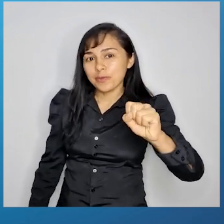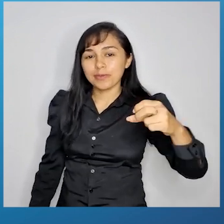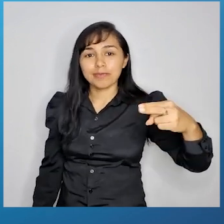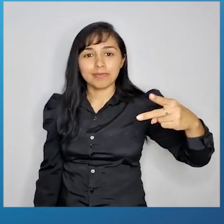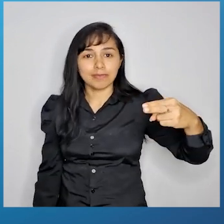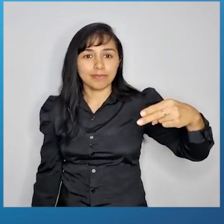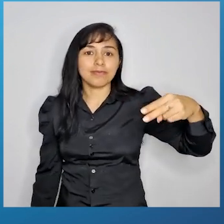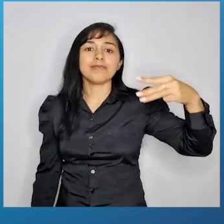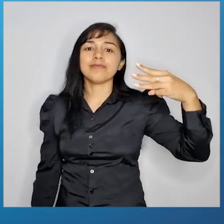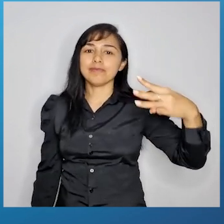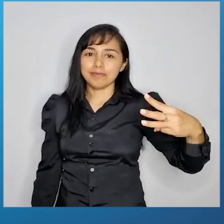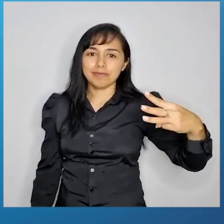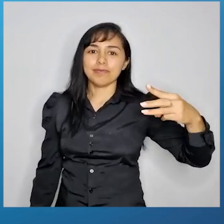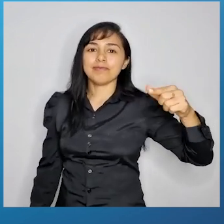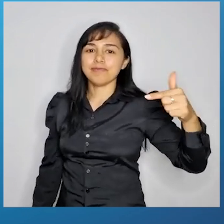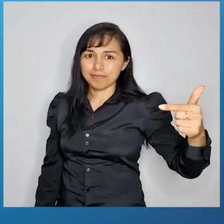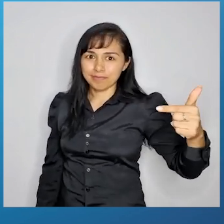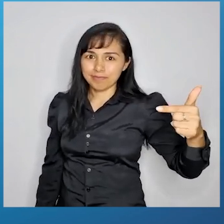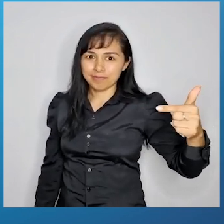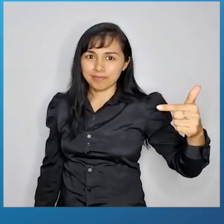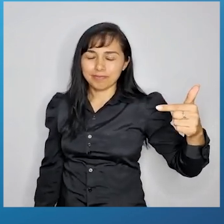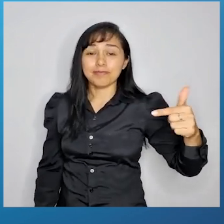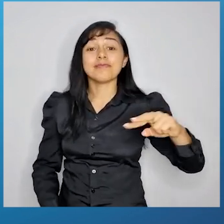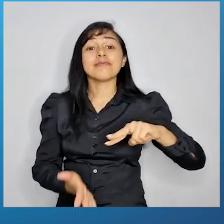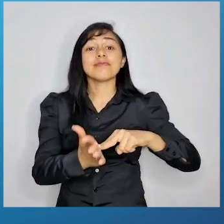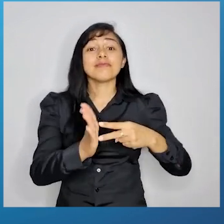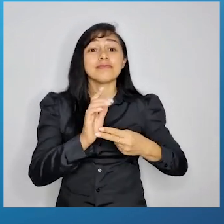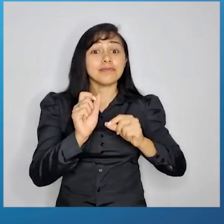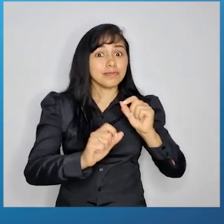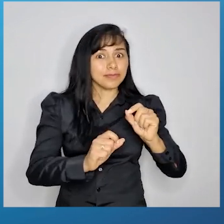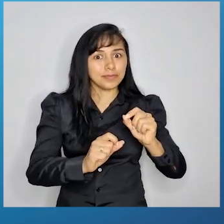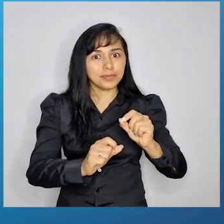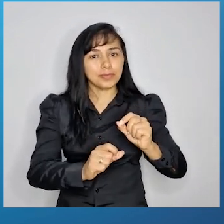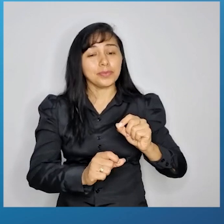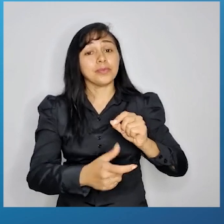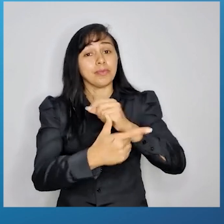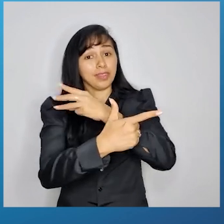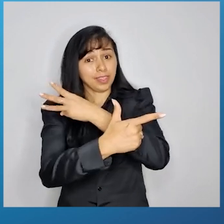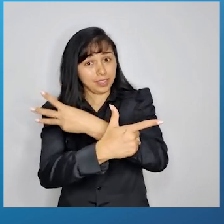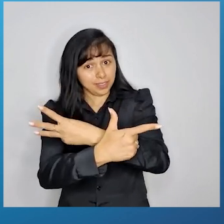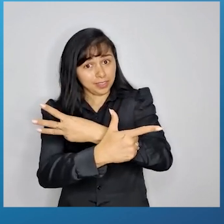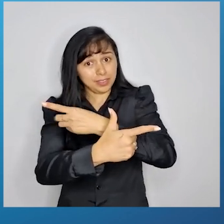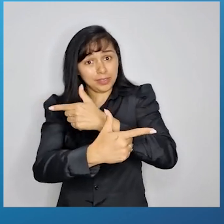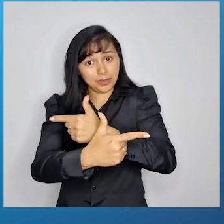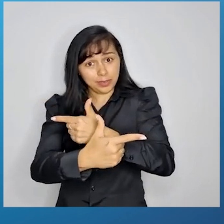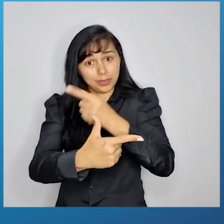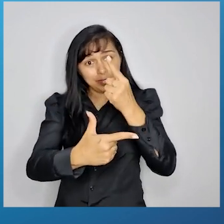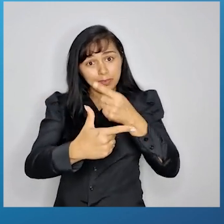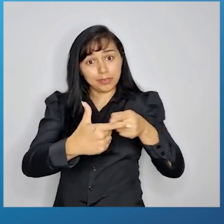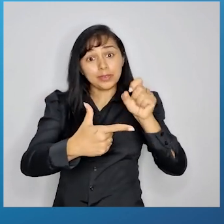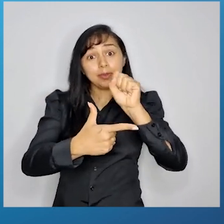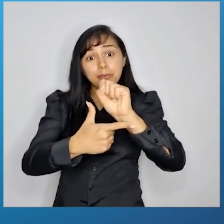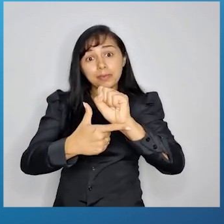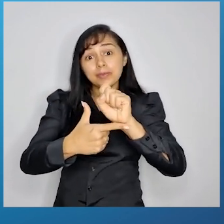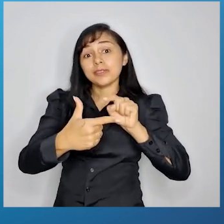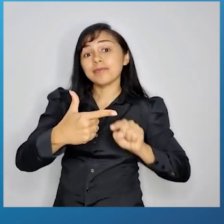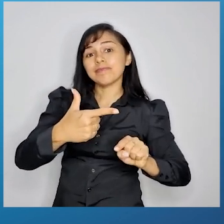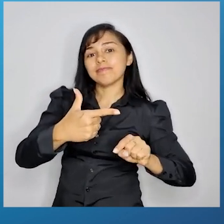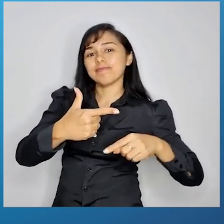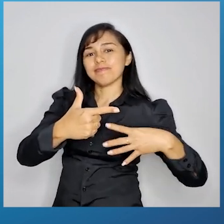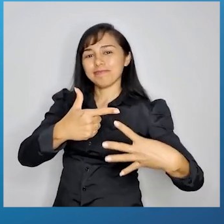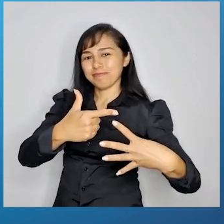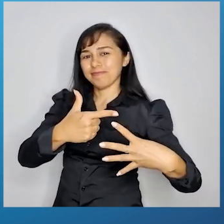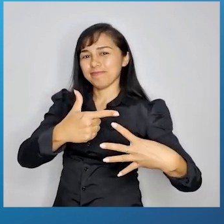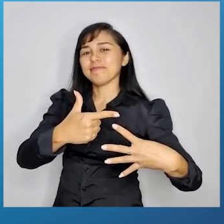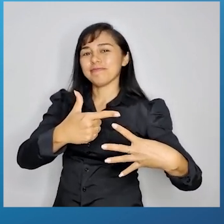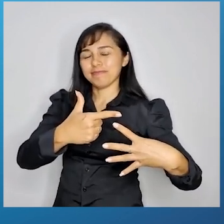igual exatamente a 32. Logo, a resposta que nós procuramos aqui é